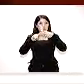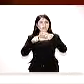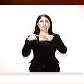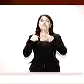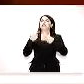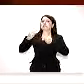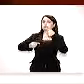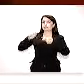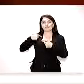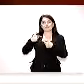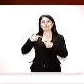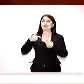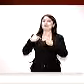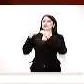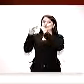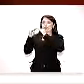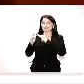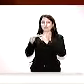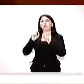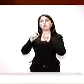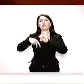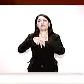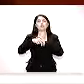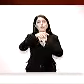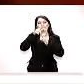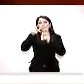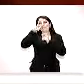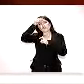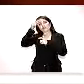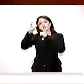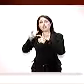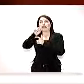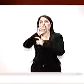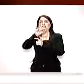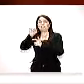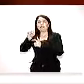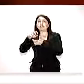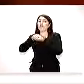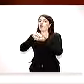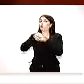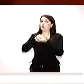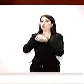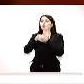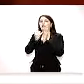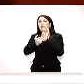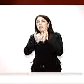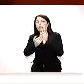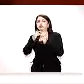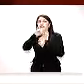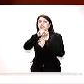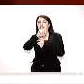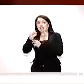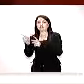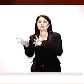sobre as contas da Prefeitura de Assis a falta de recolhimento de encargo sociais en enquanto que as contas da Prefeitura